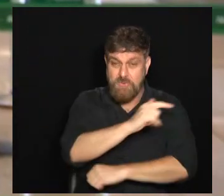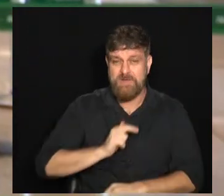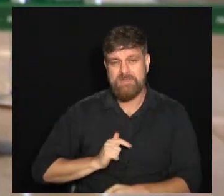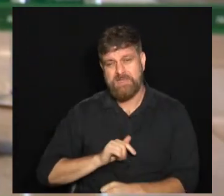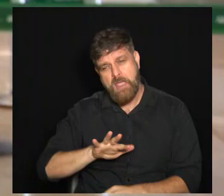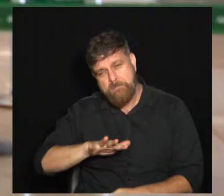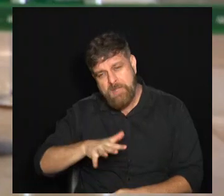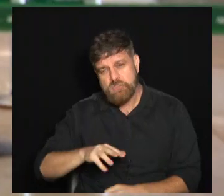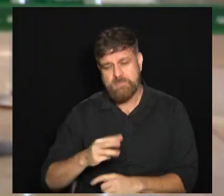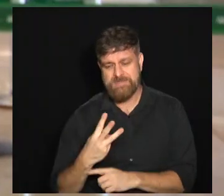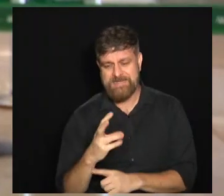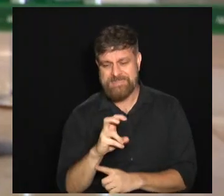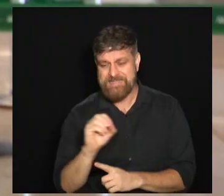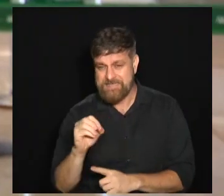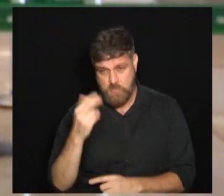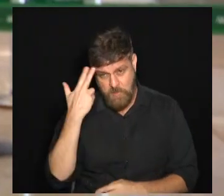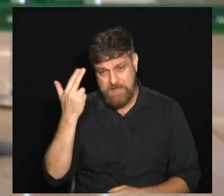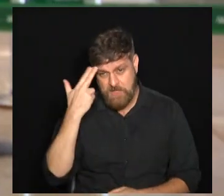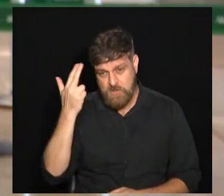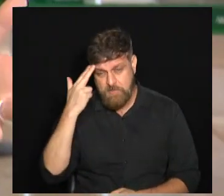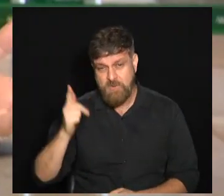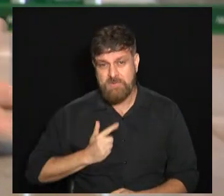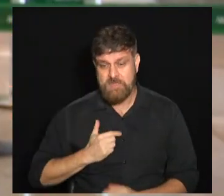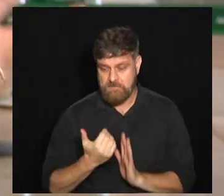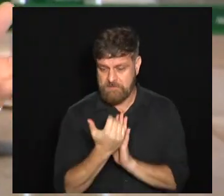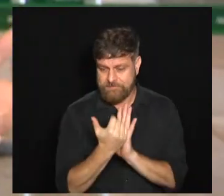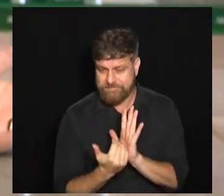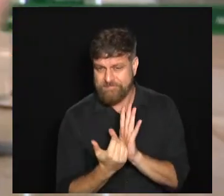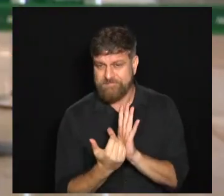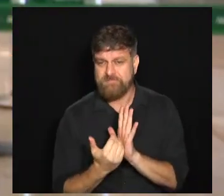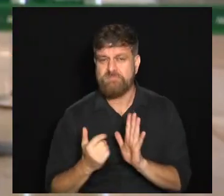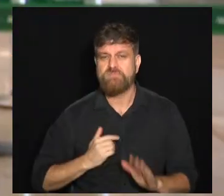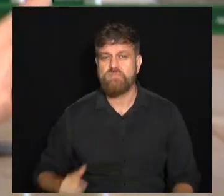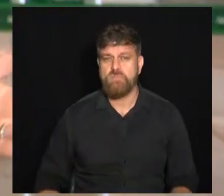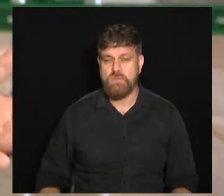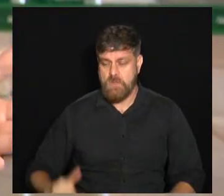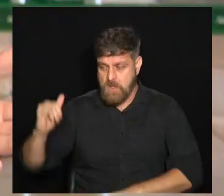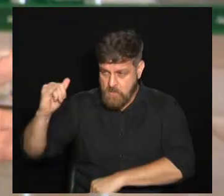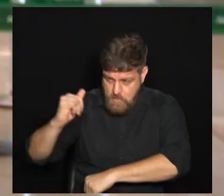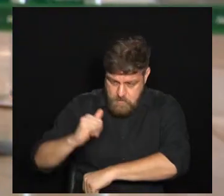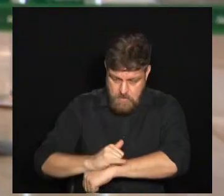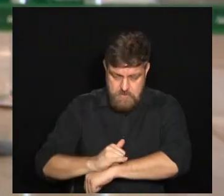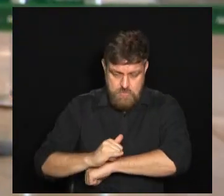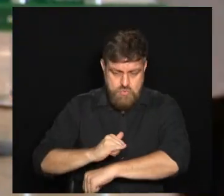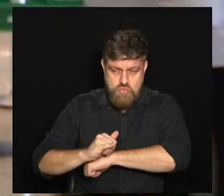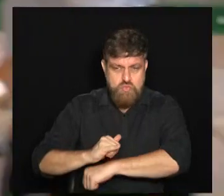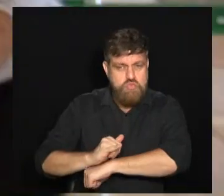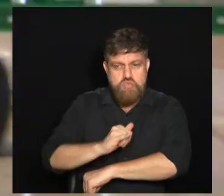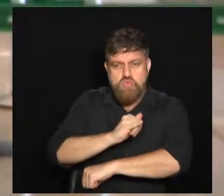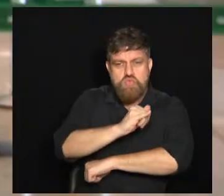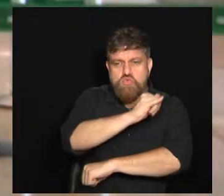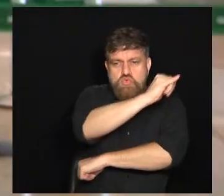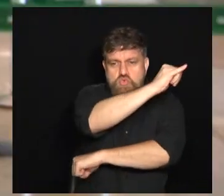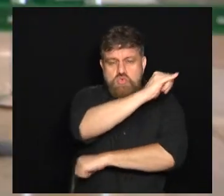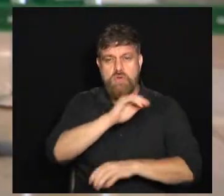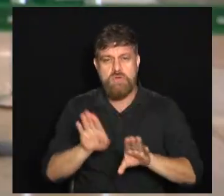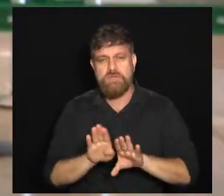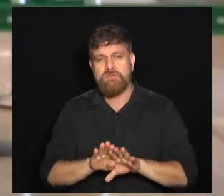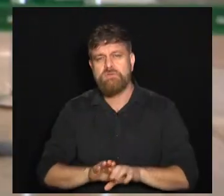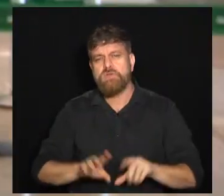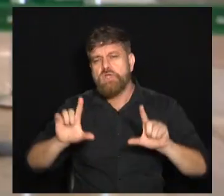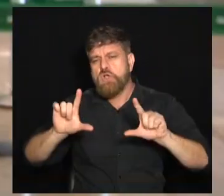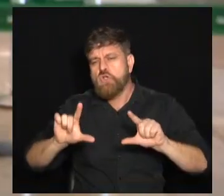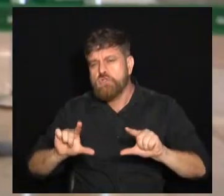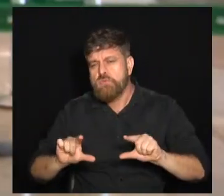diários normalmente, né? E houve essa redução em cima dos 350 pousos e decolagens. Houve essa redução de